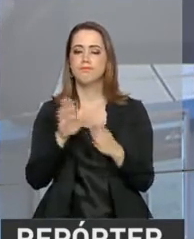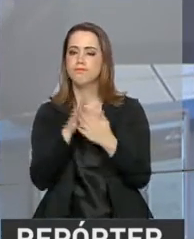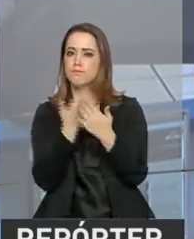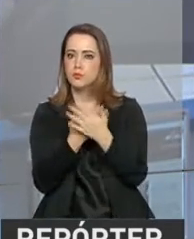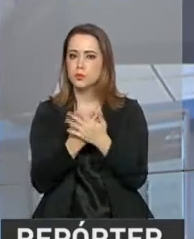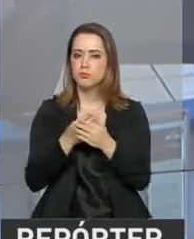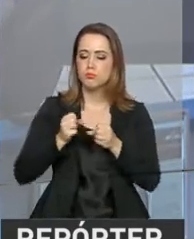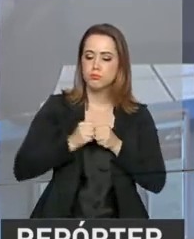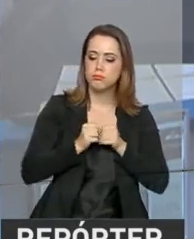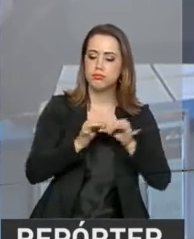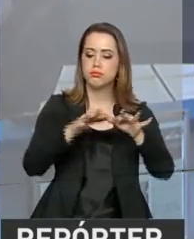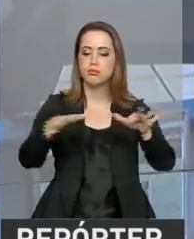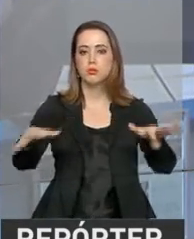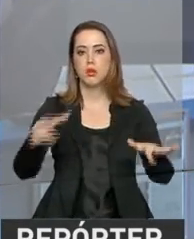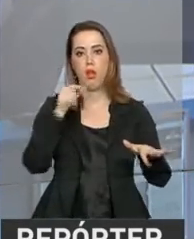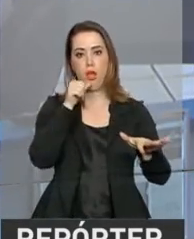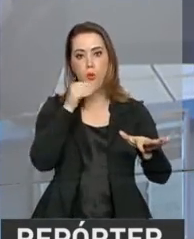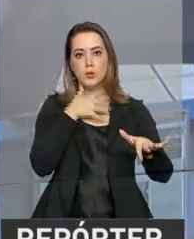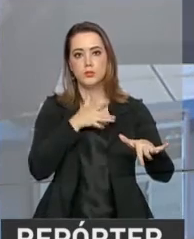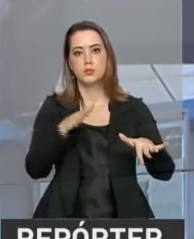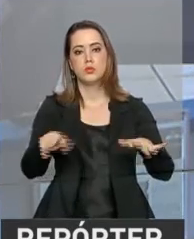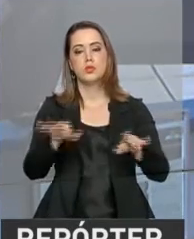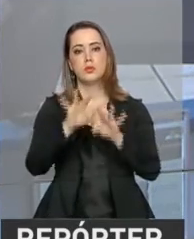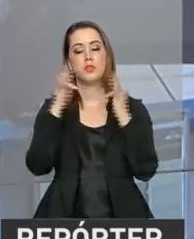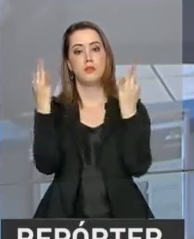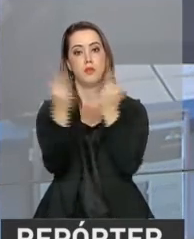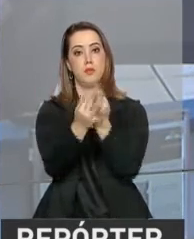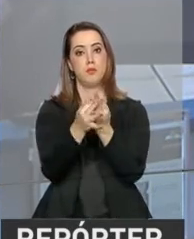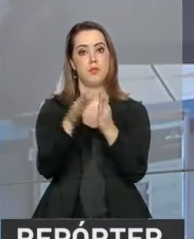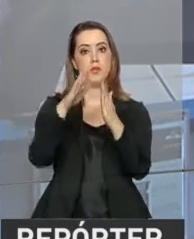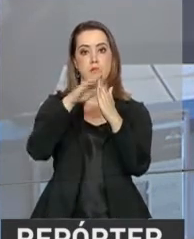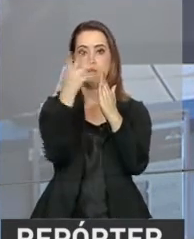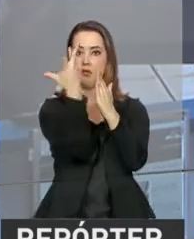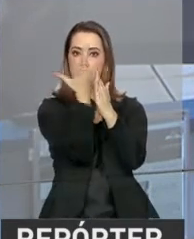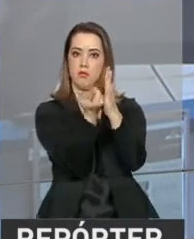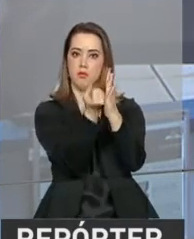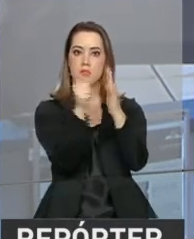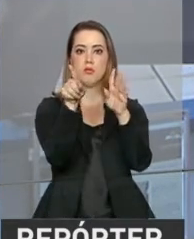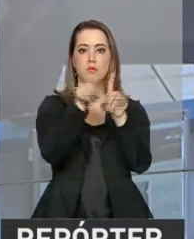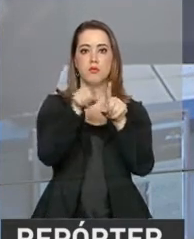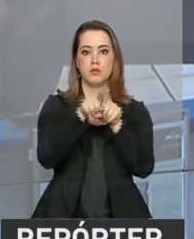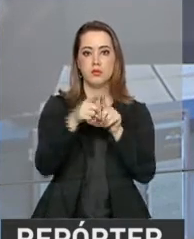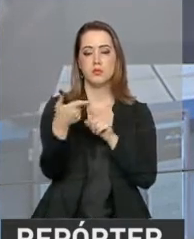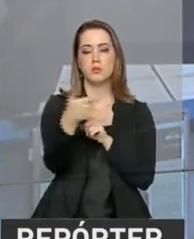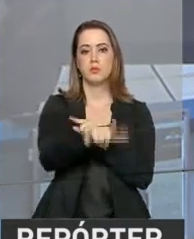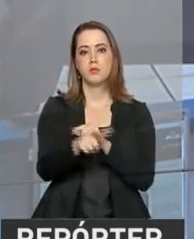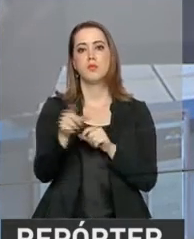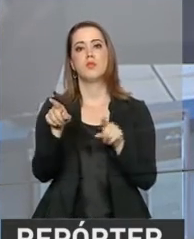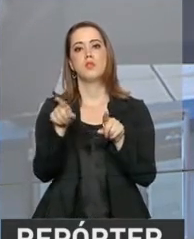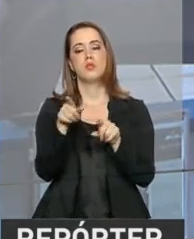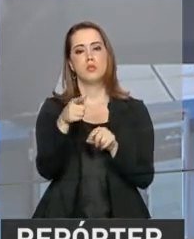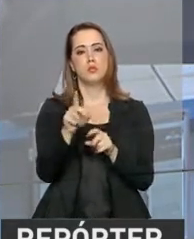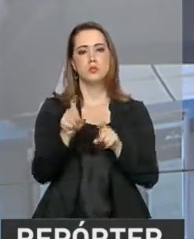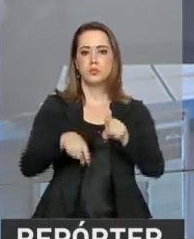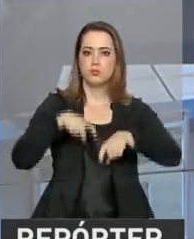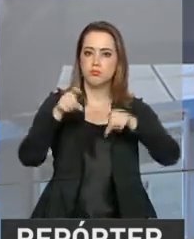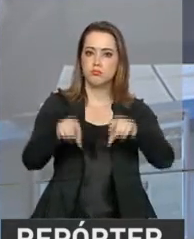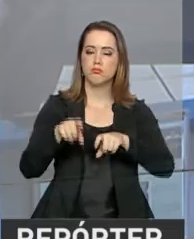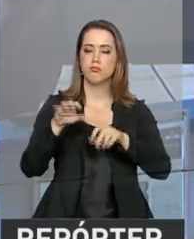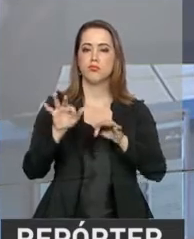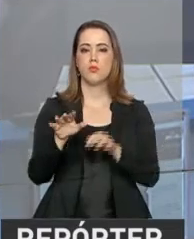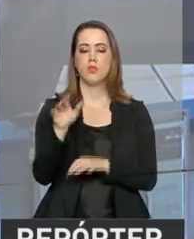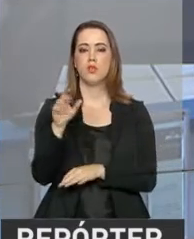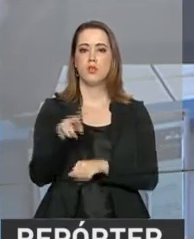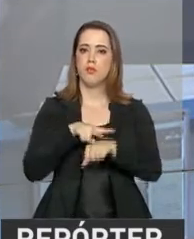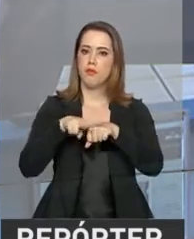levando as famílias beneficiadas energia solar e outras ações voltadas para a implantação de infraestrutura verde no semiárido